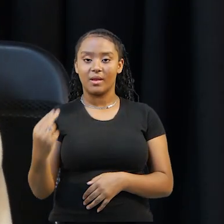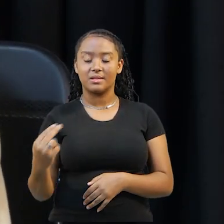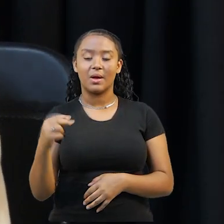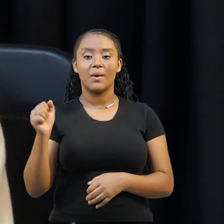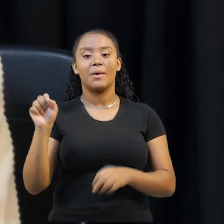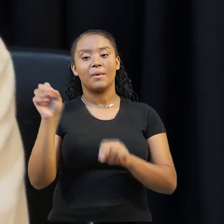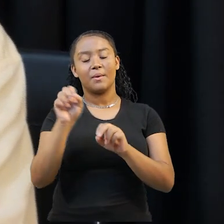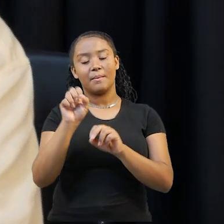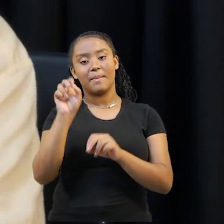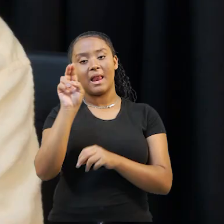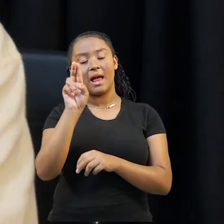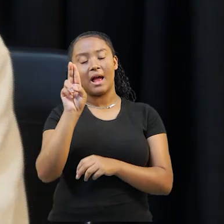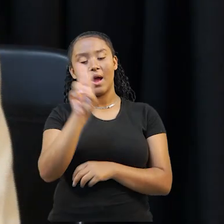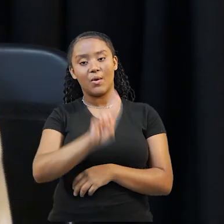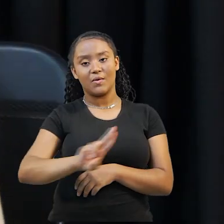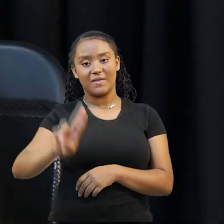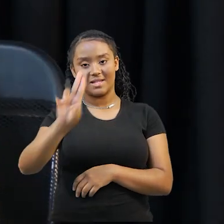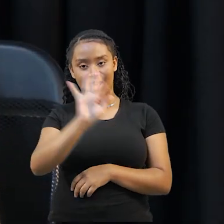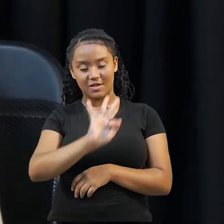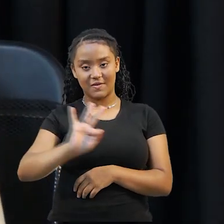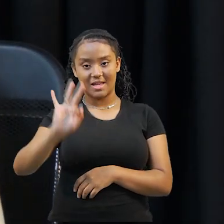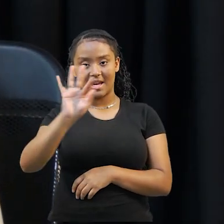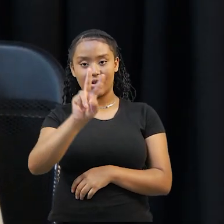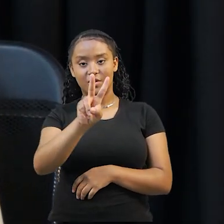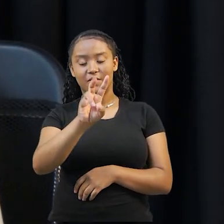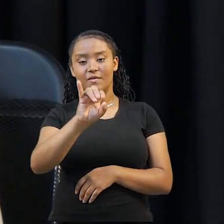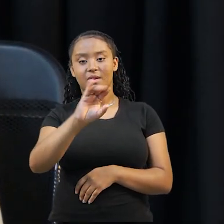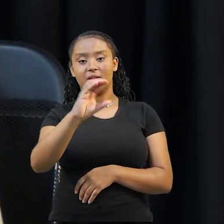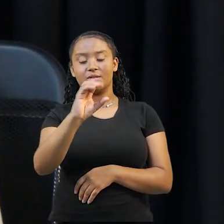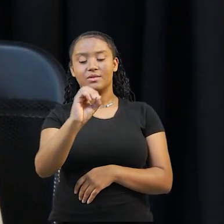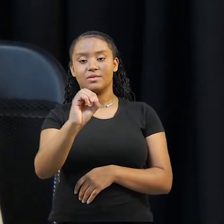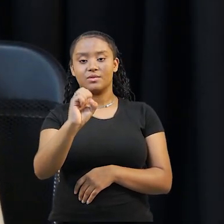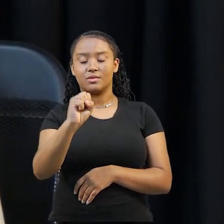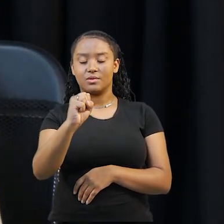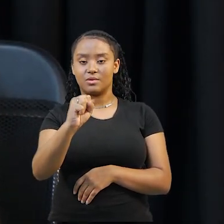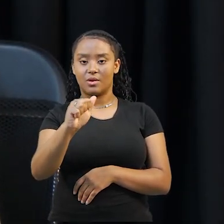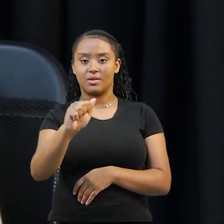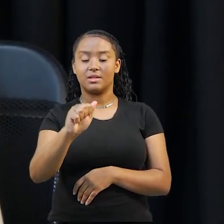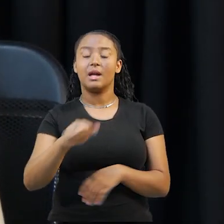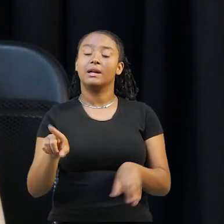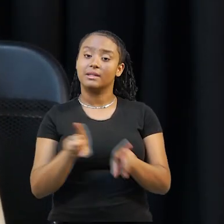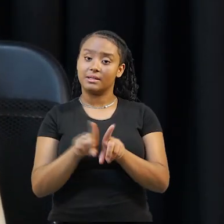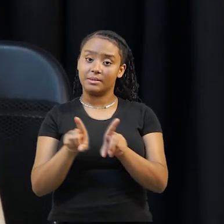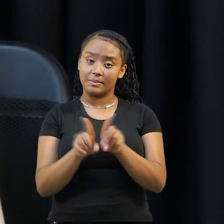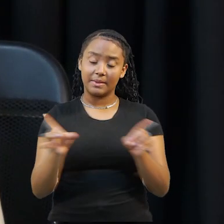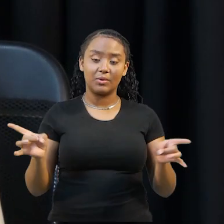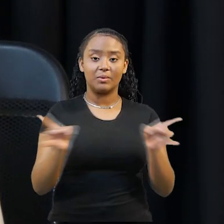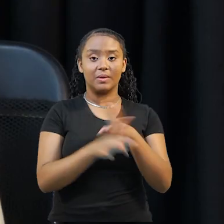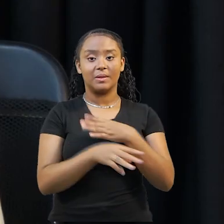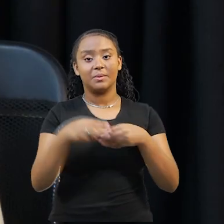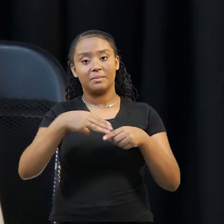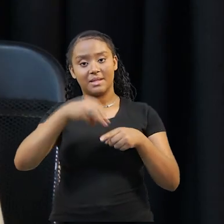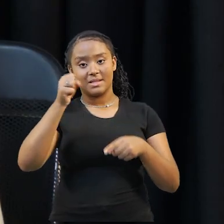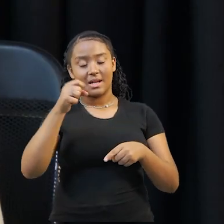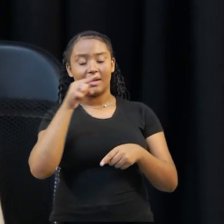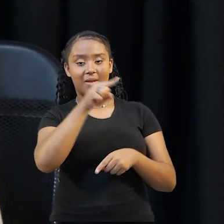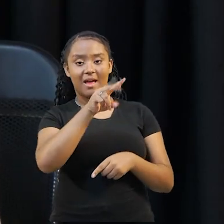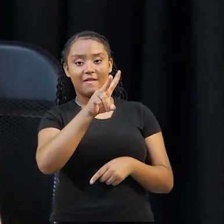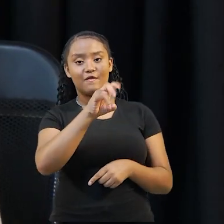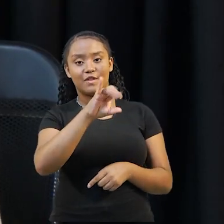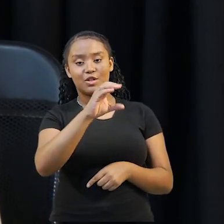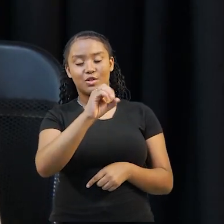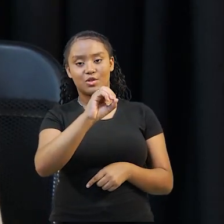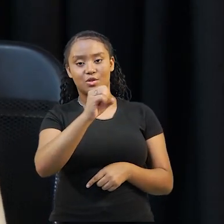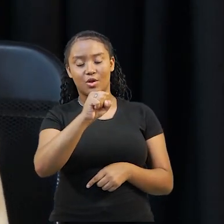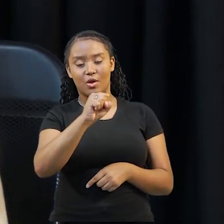Universidade Federal de Viçosa. Ela também concluiu o mestrado lá. Ela é doutora em epidemiologia